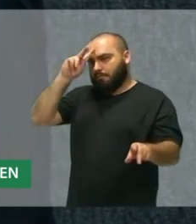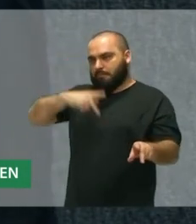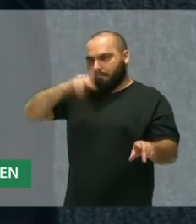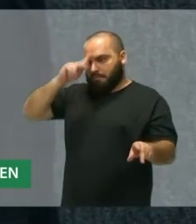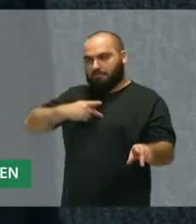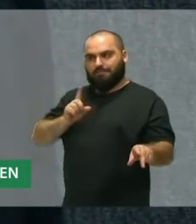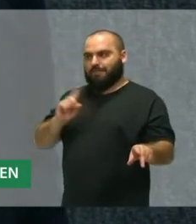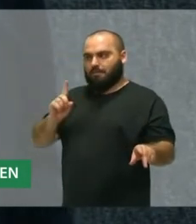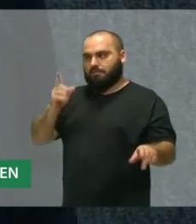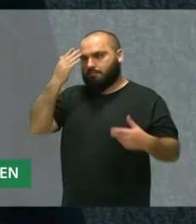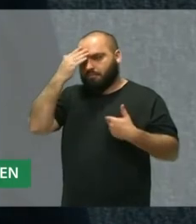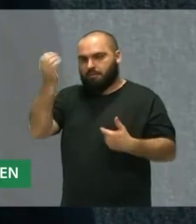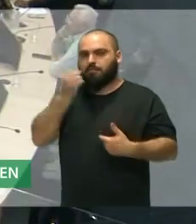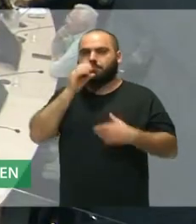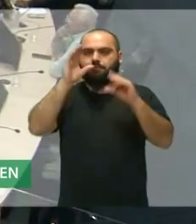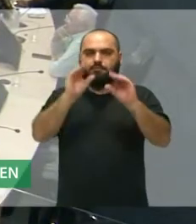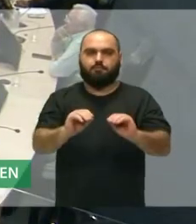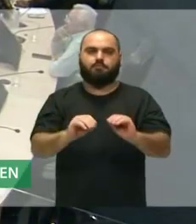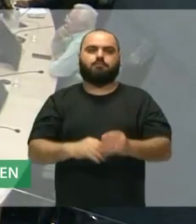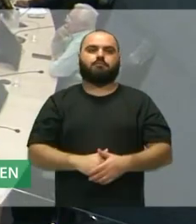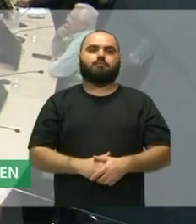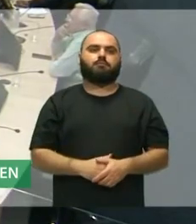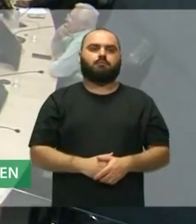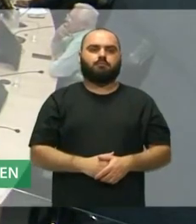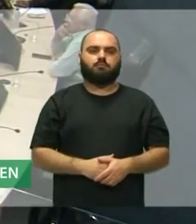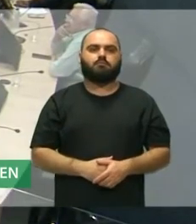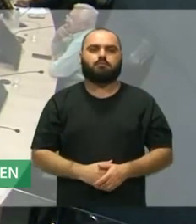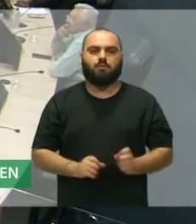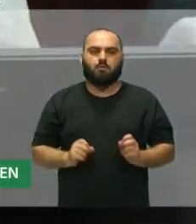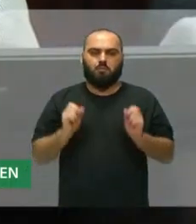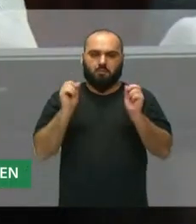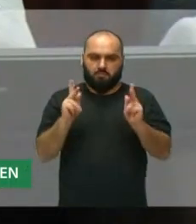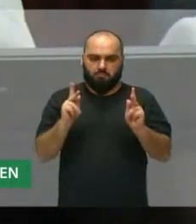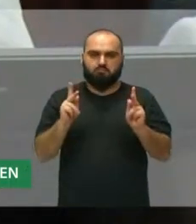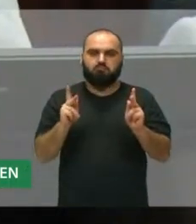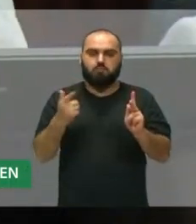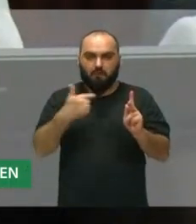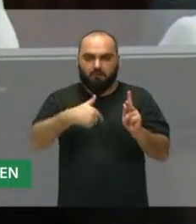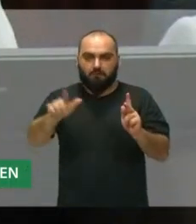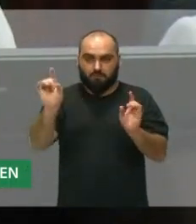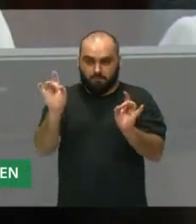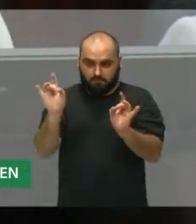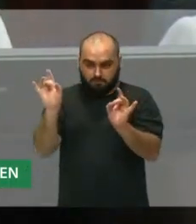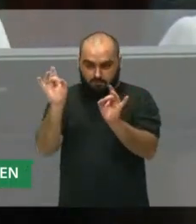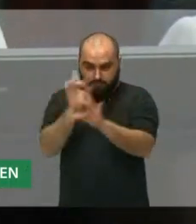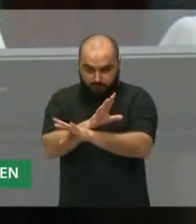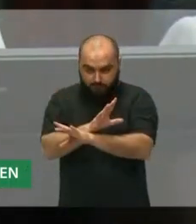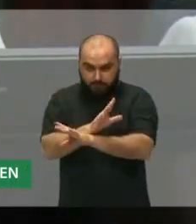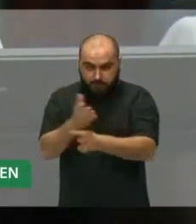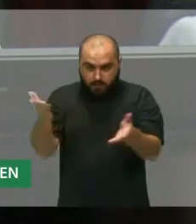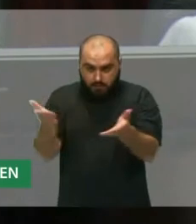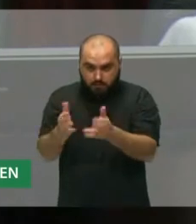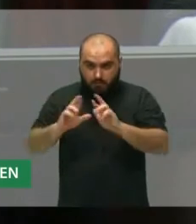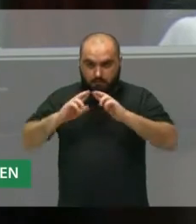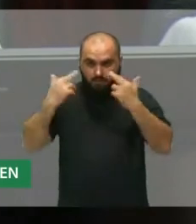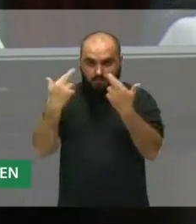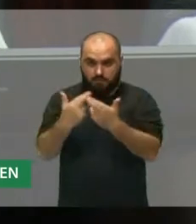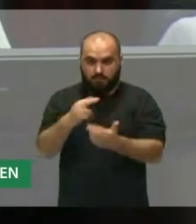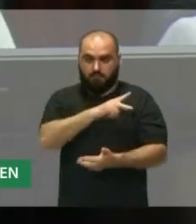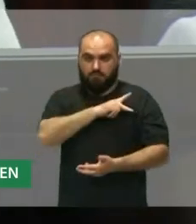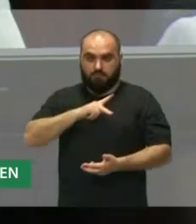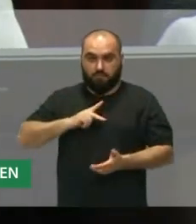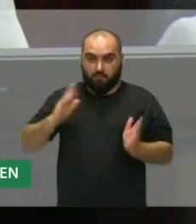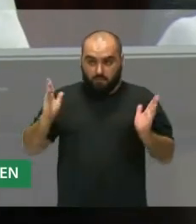Muito obrigado, uma boa noite. Muito bem. Nós vamos encerrando, então, por aqui a nossa audiência pública de